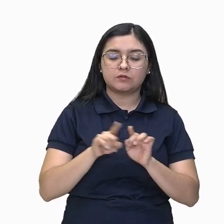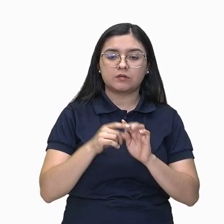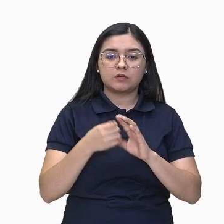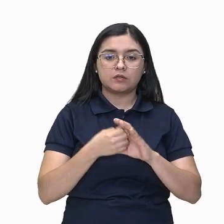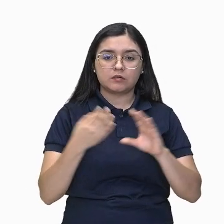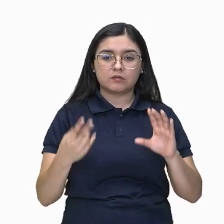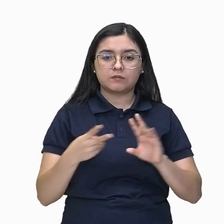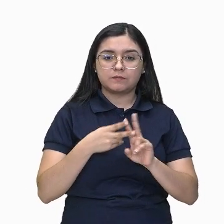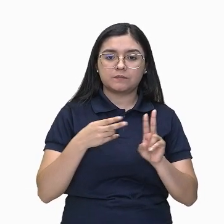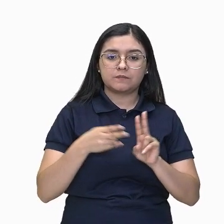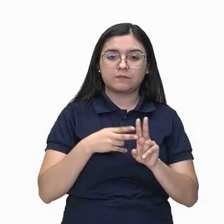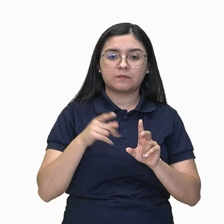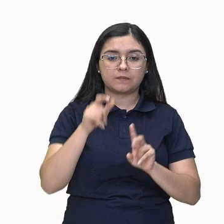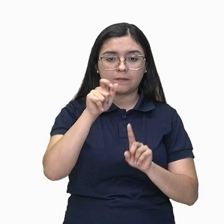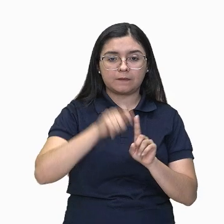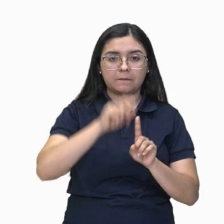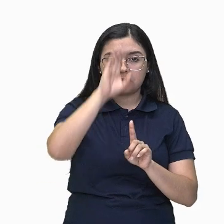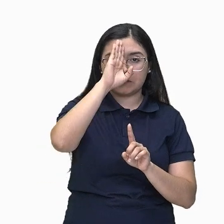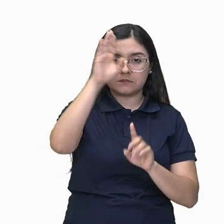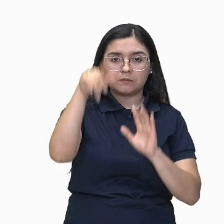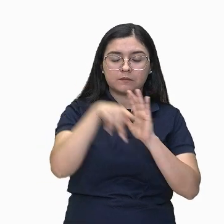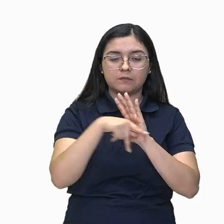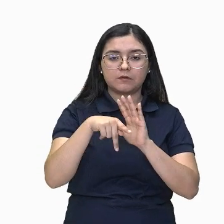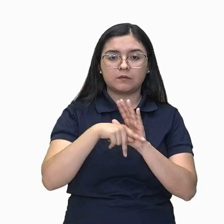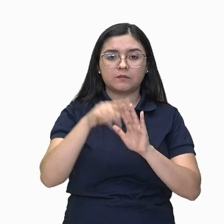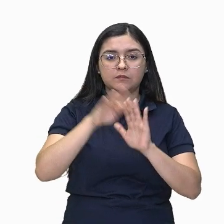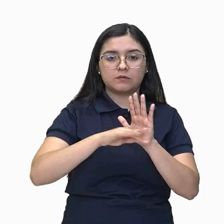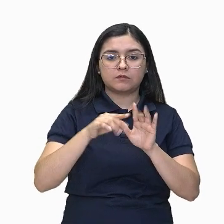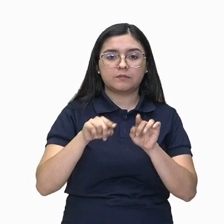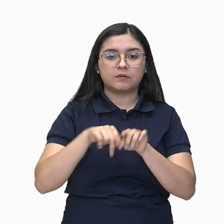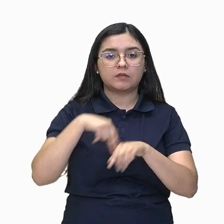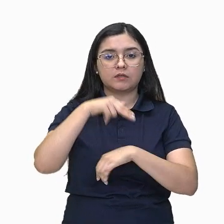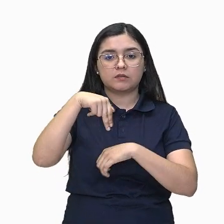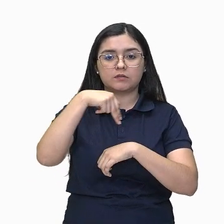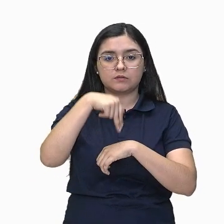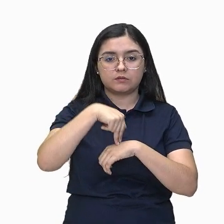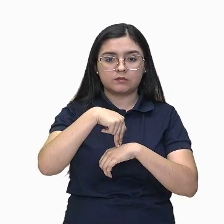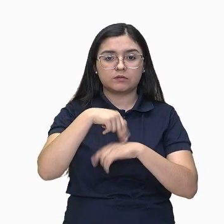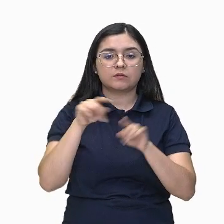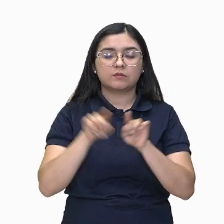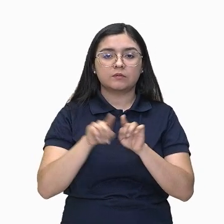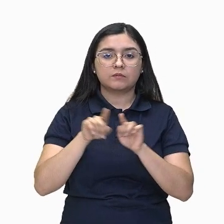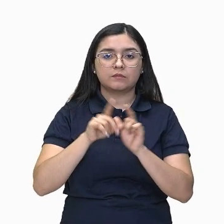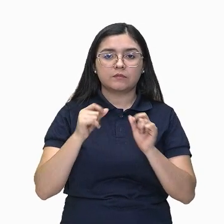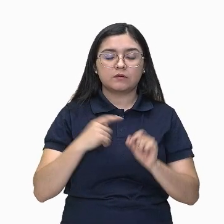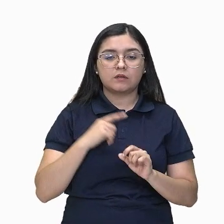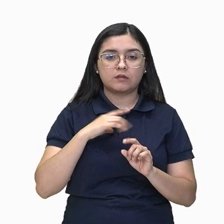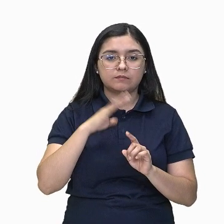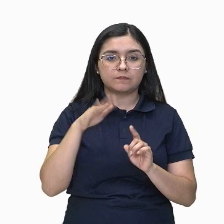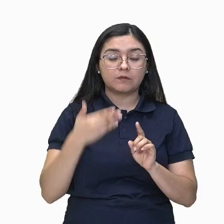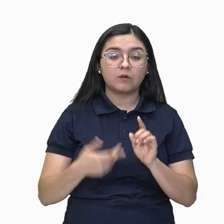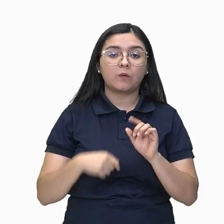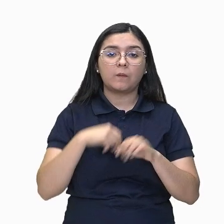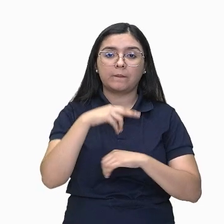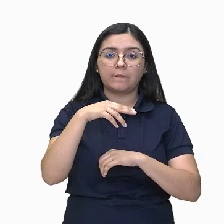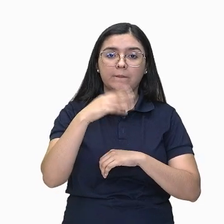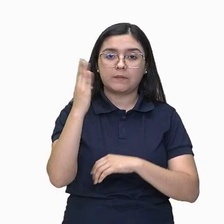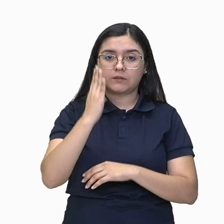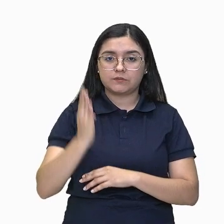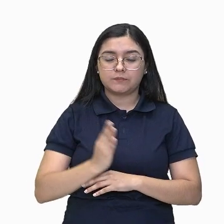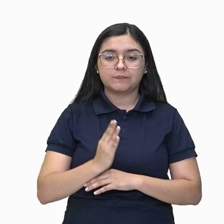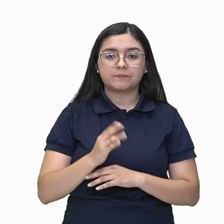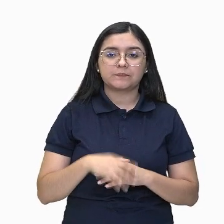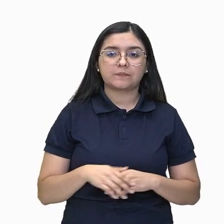nos quais o indígena é o elemento central e também nacionalista por enaltecer o Brasil. É tudo aquilo que a gente já falou, né?